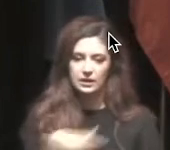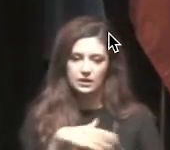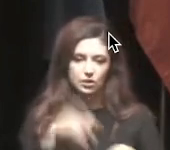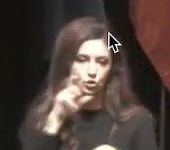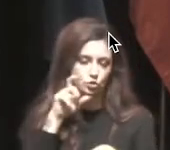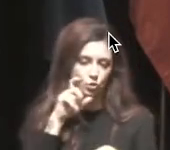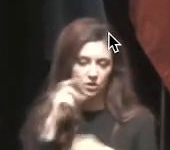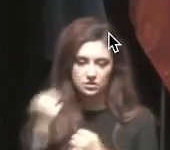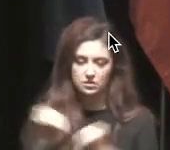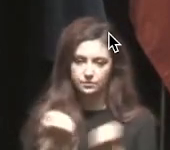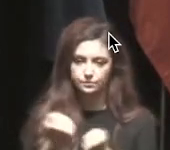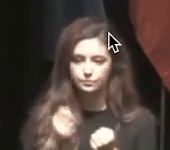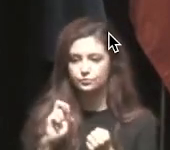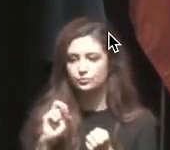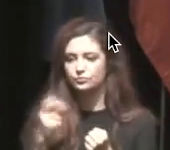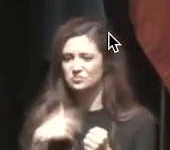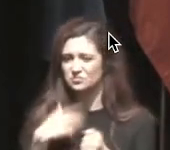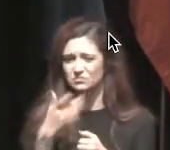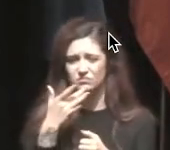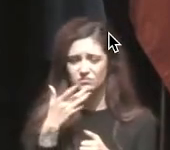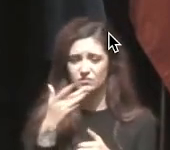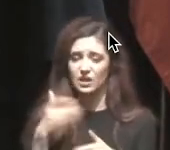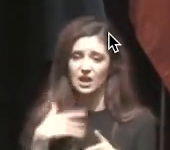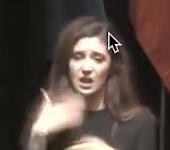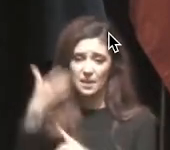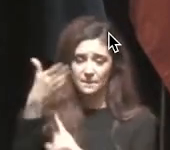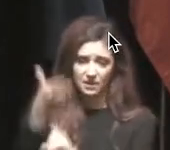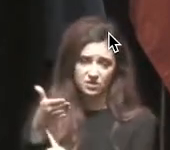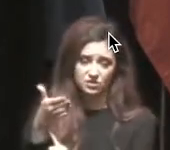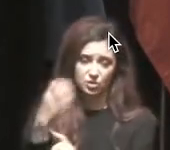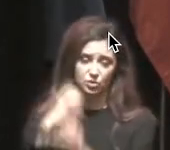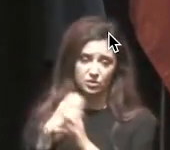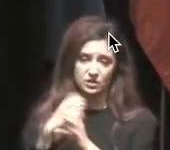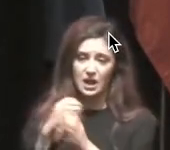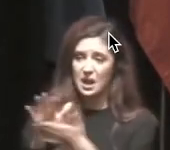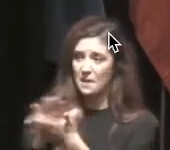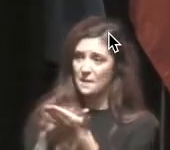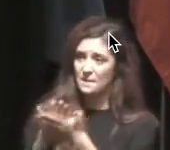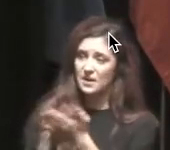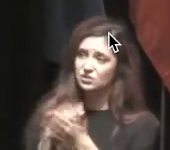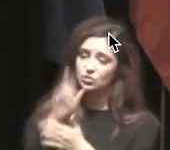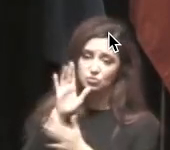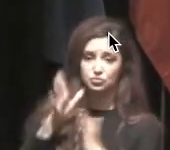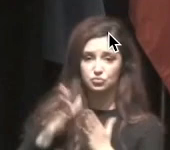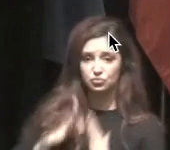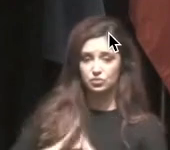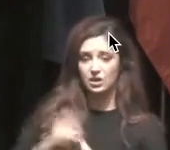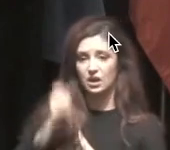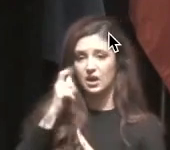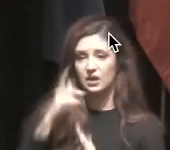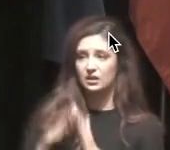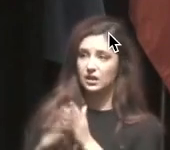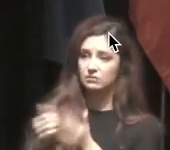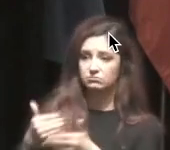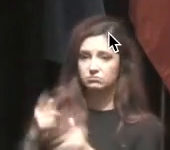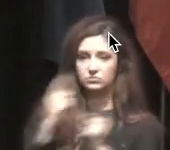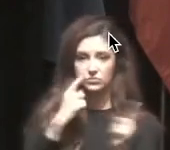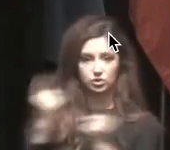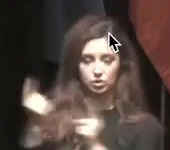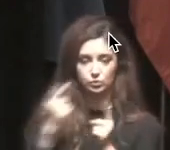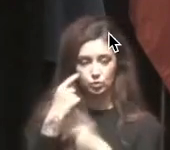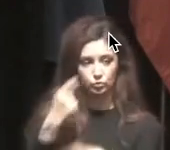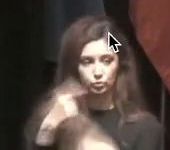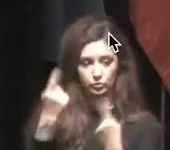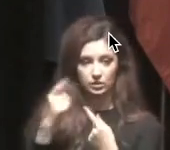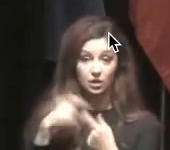rodoviária. Ou também com as ridículas paragens de autocarro, que não cumprem os critérios mais básicos de conforto e bem-estar de quem usa o transporte público. E que,